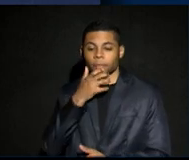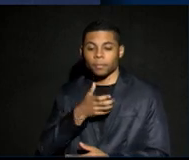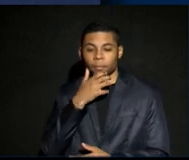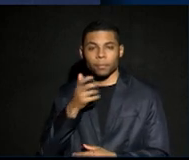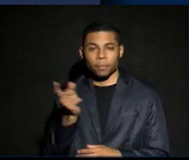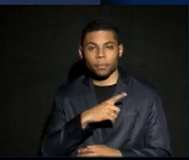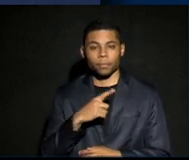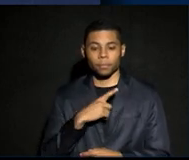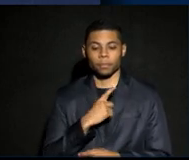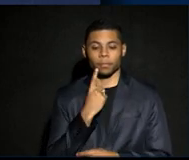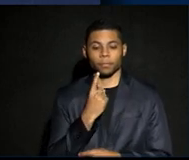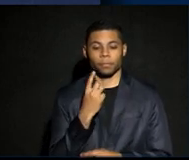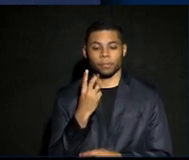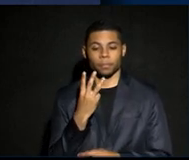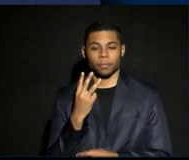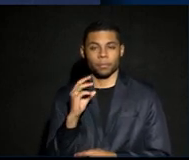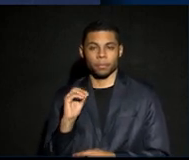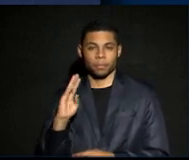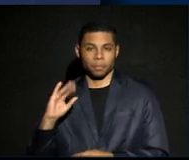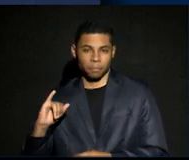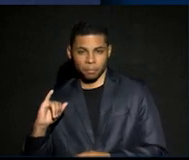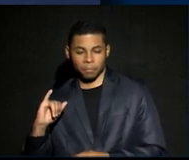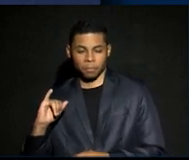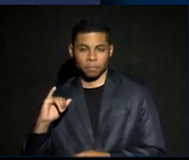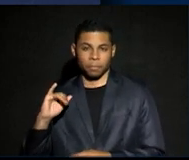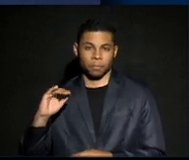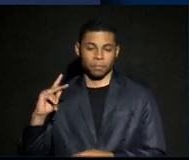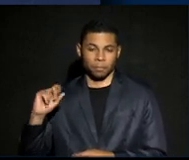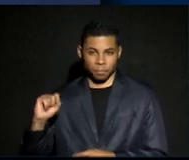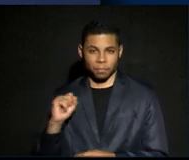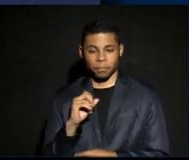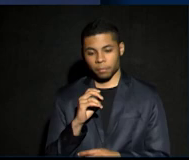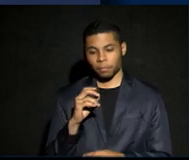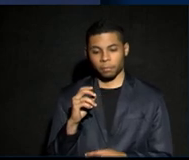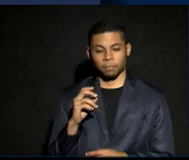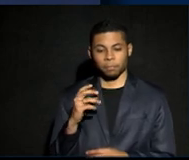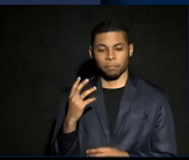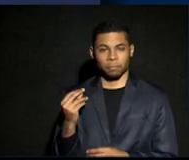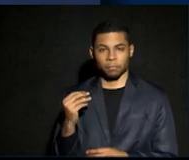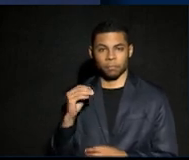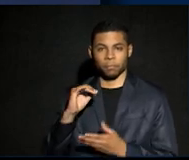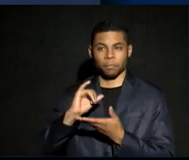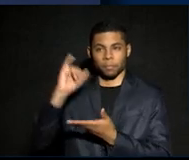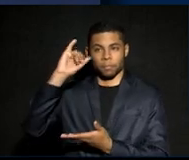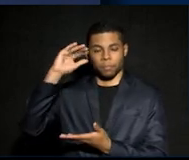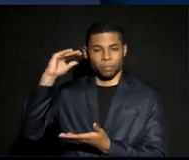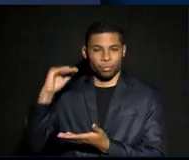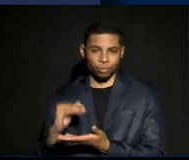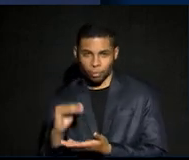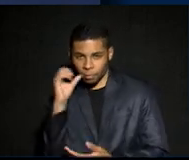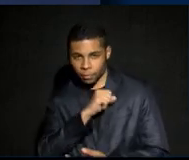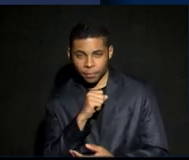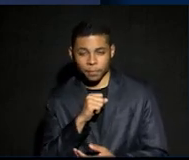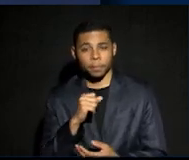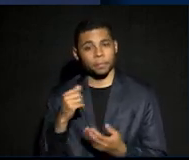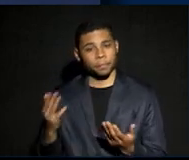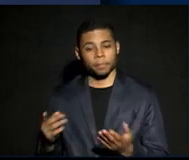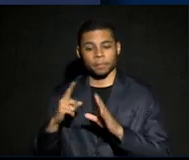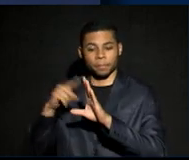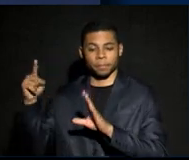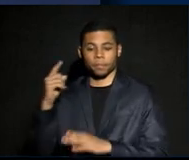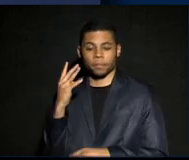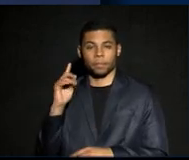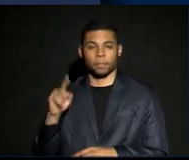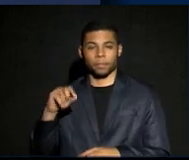de 170 ab150 bips uma de inflação Rapid cima e a bolsa em